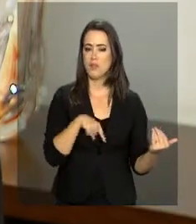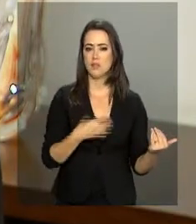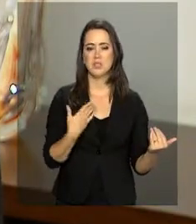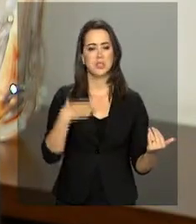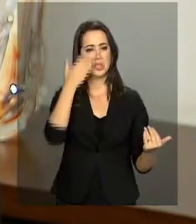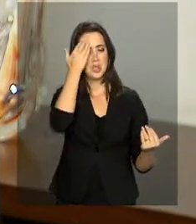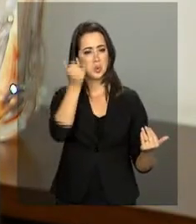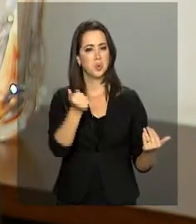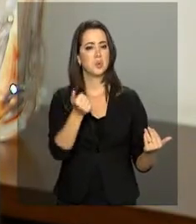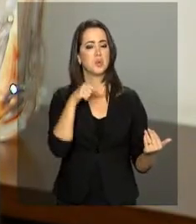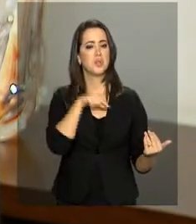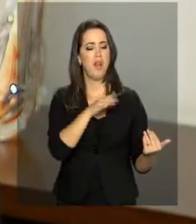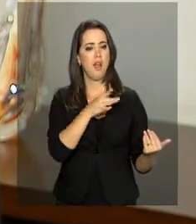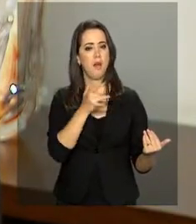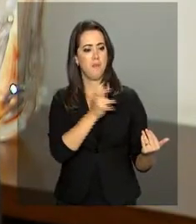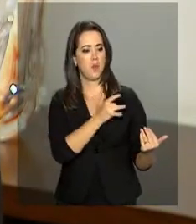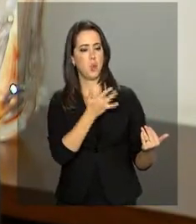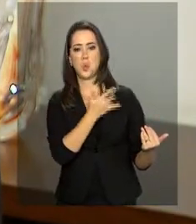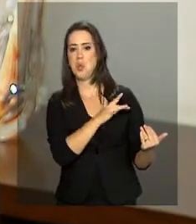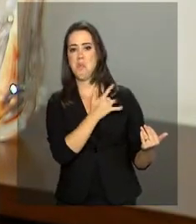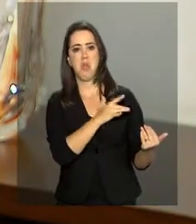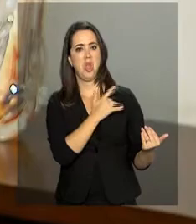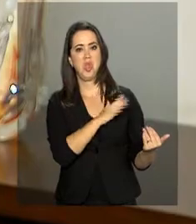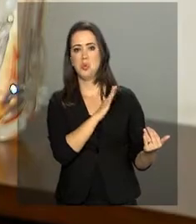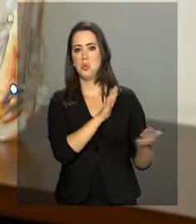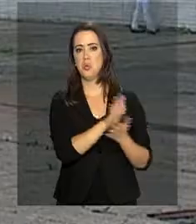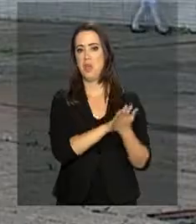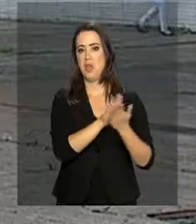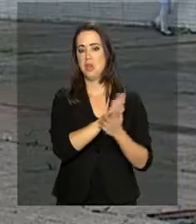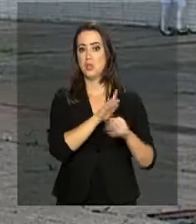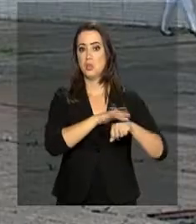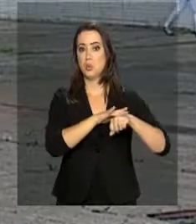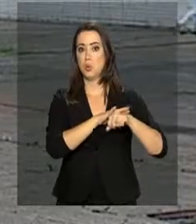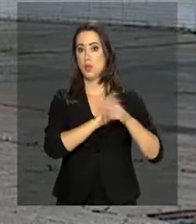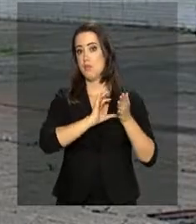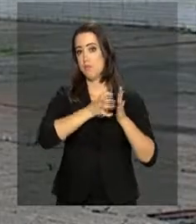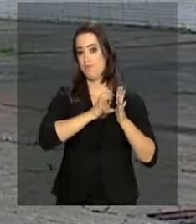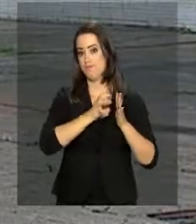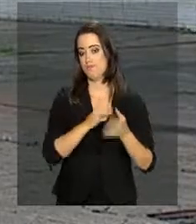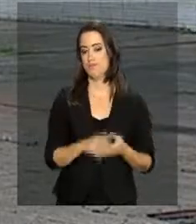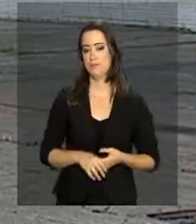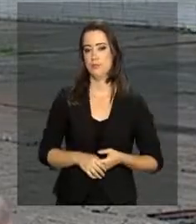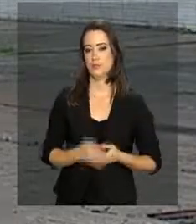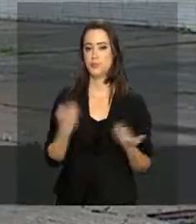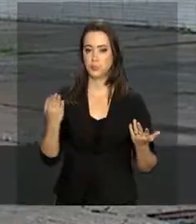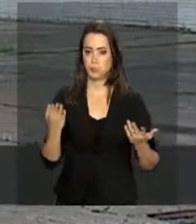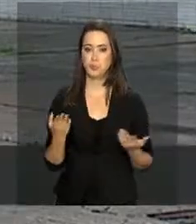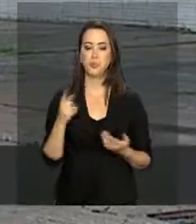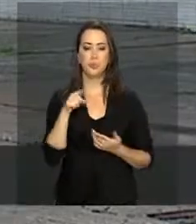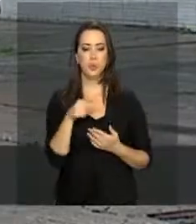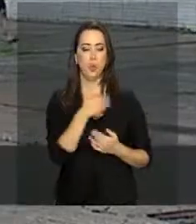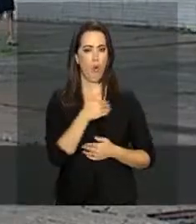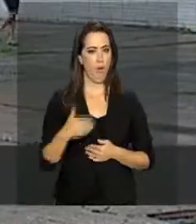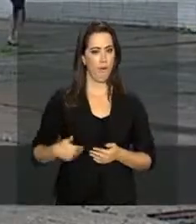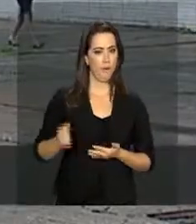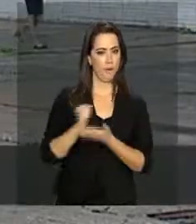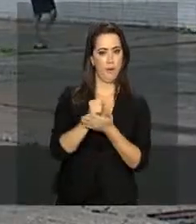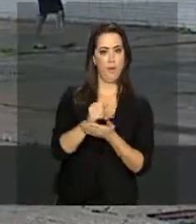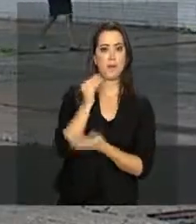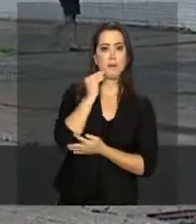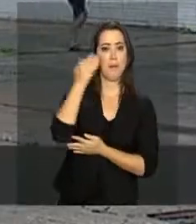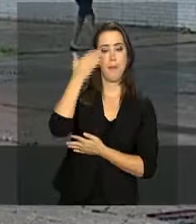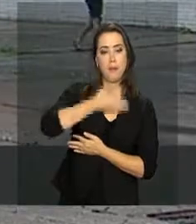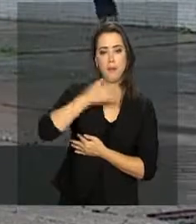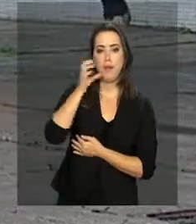perderam verdade e isso é muito preocupante a rede pública oferece testes rápidos para detectar o vírus da aids